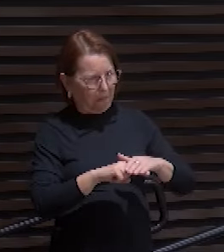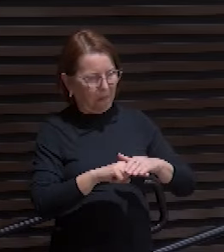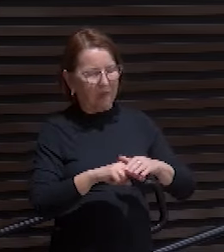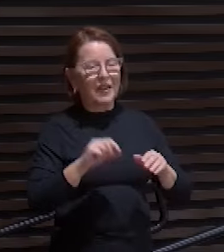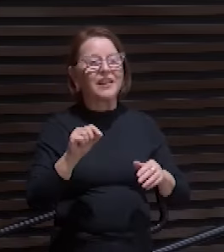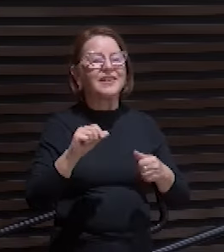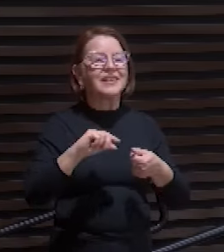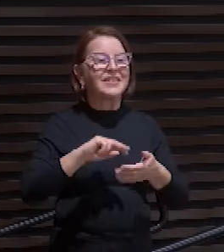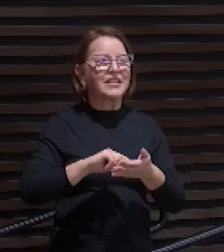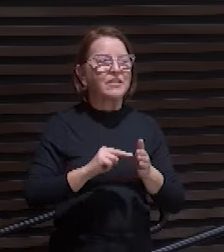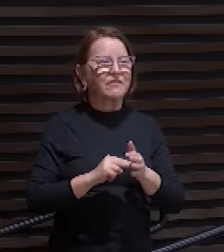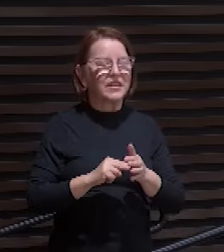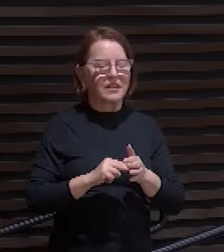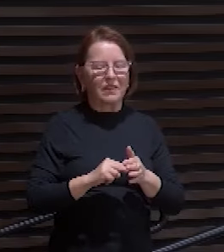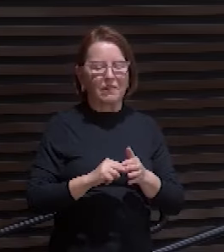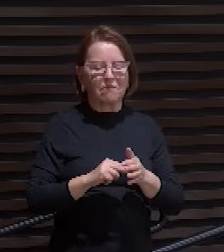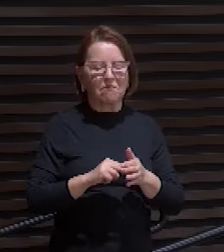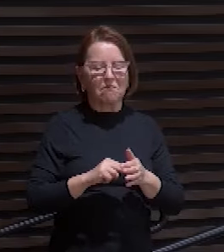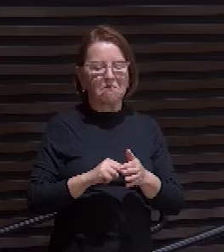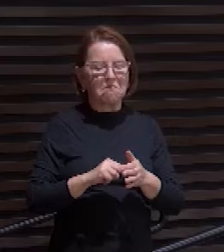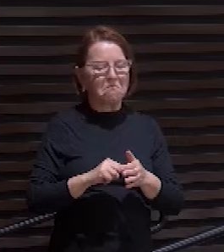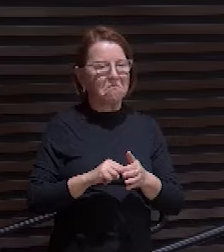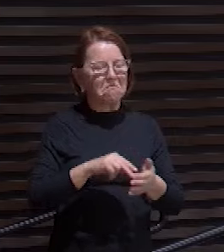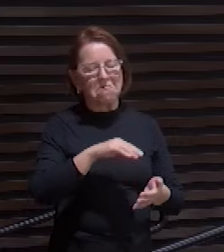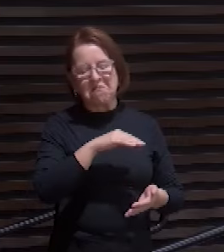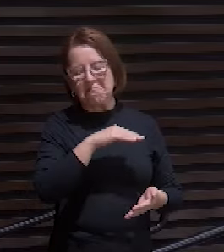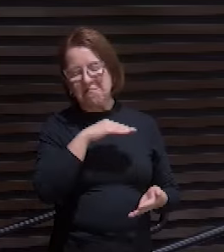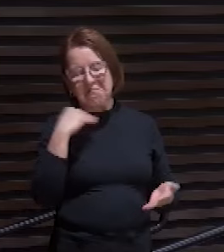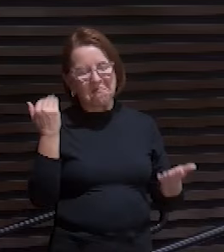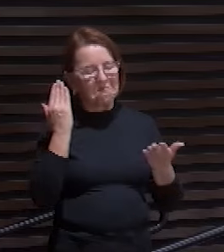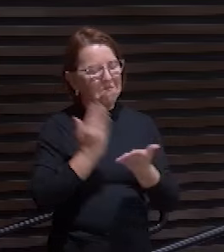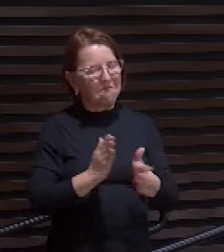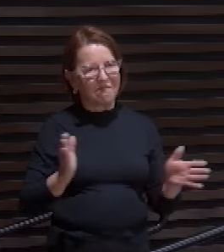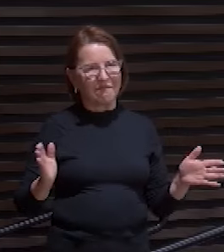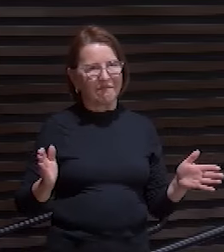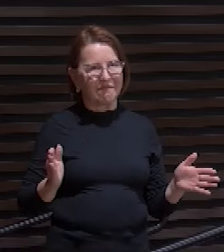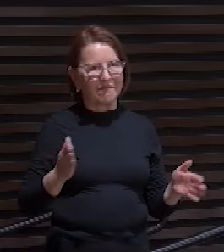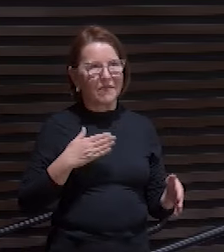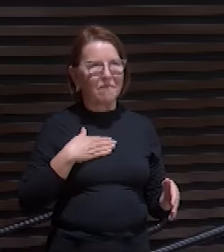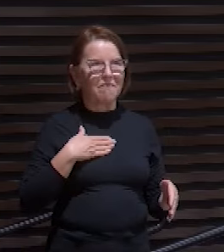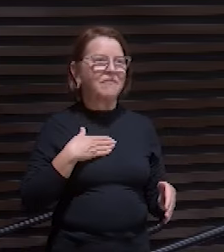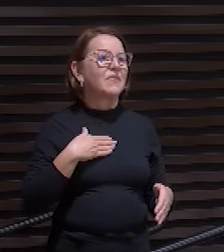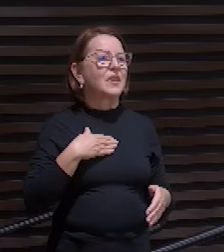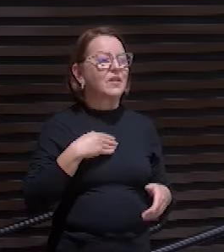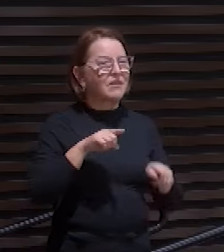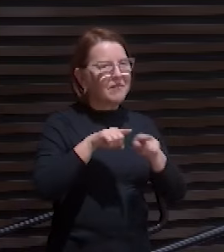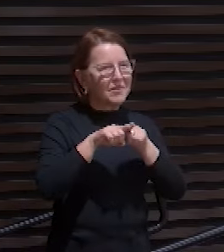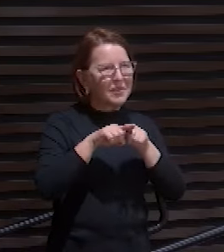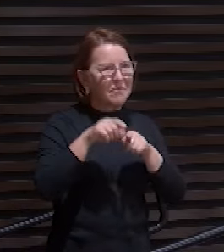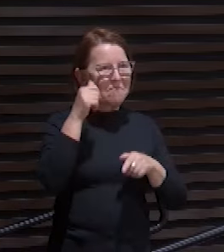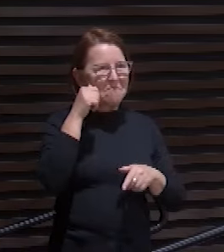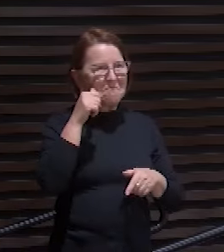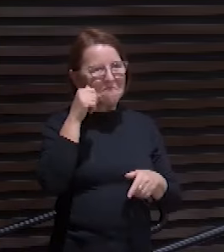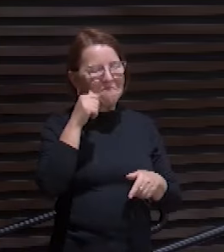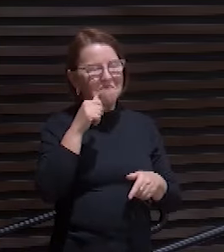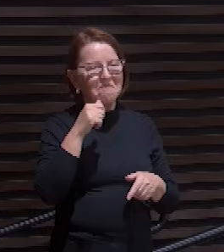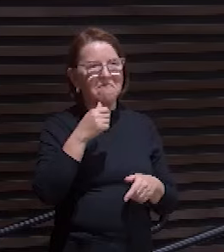acabou-se. Meu irmão, minha irmã, meu querido, minha querida, esse